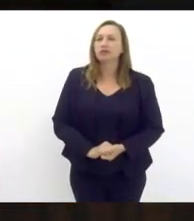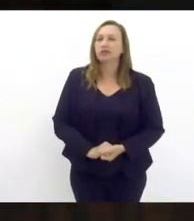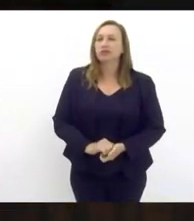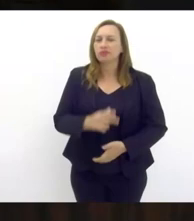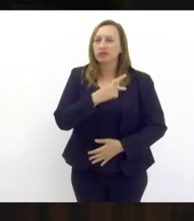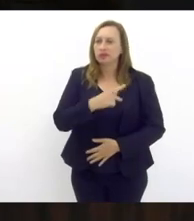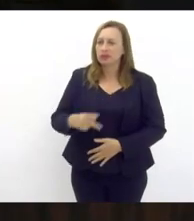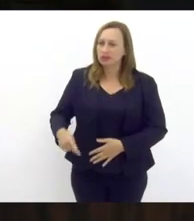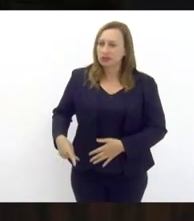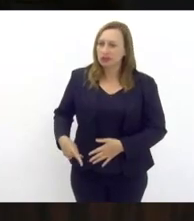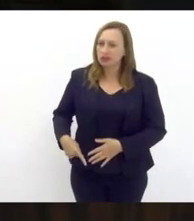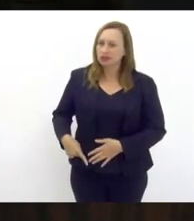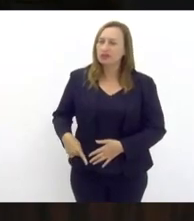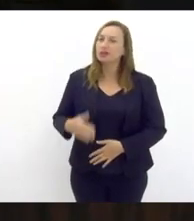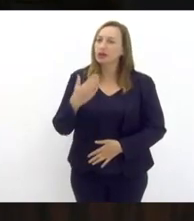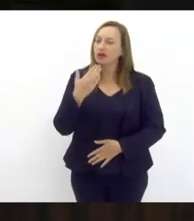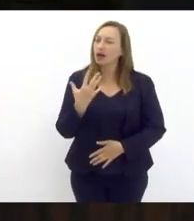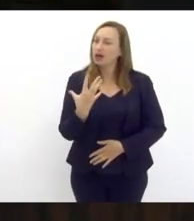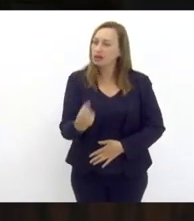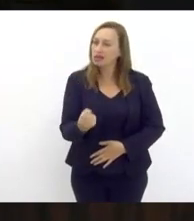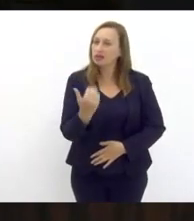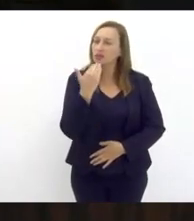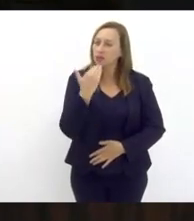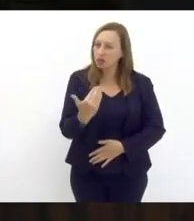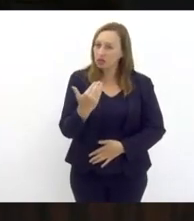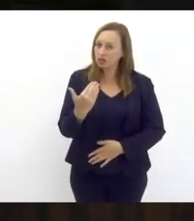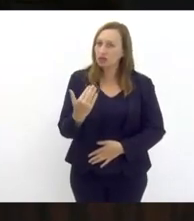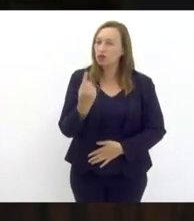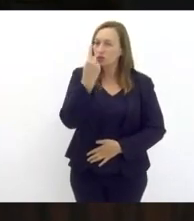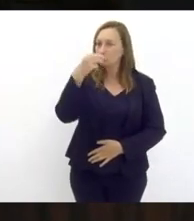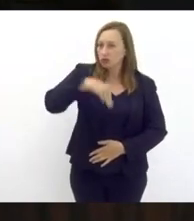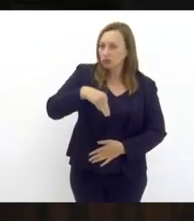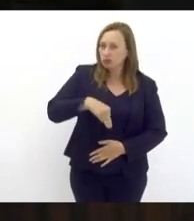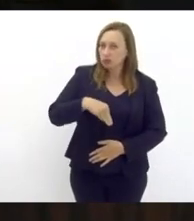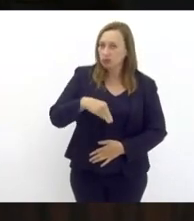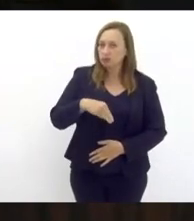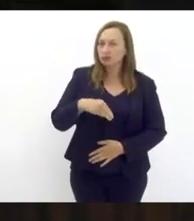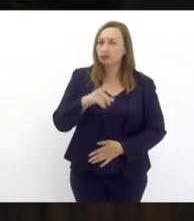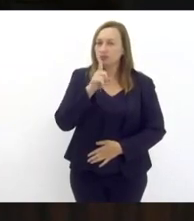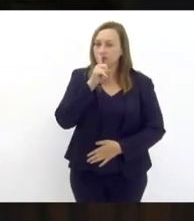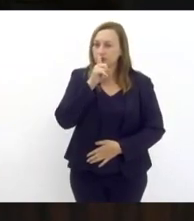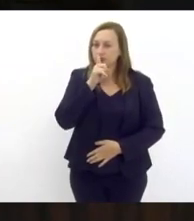Presidente, interfere, tá? Direito e um minuto de atenção aí.